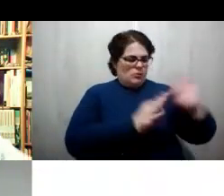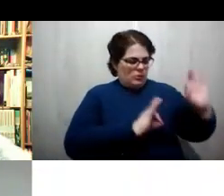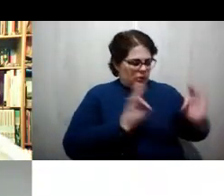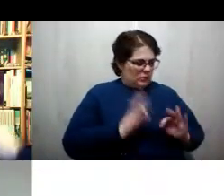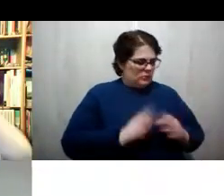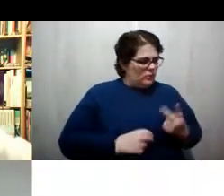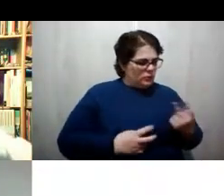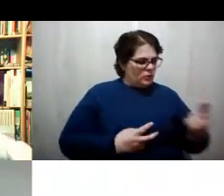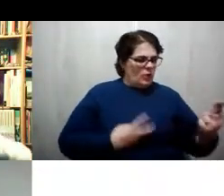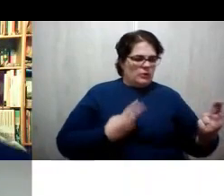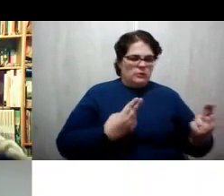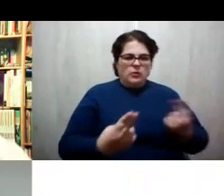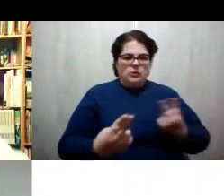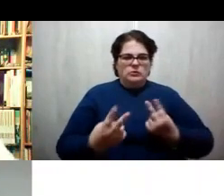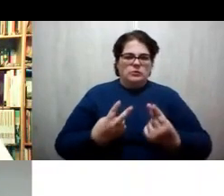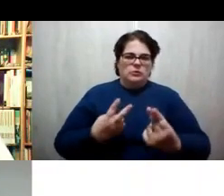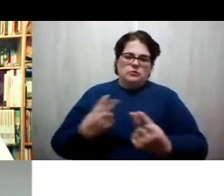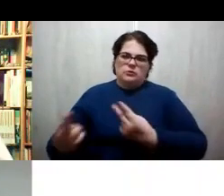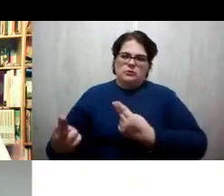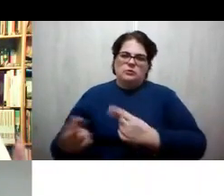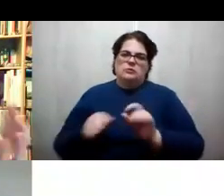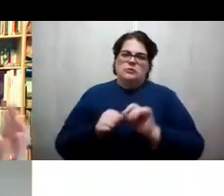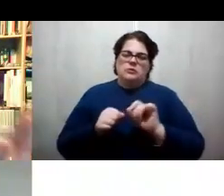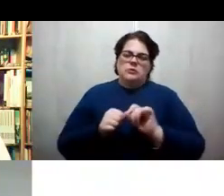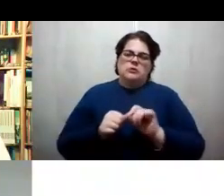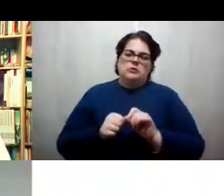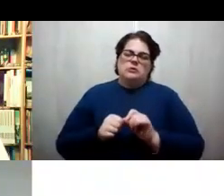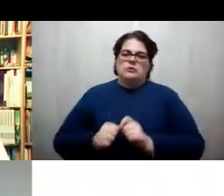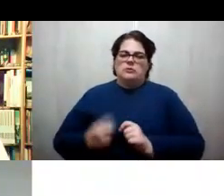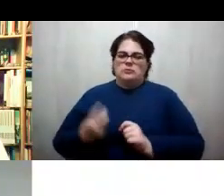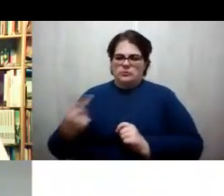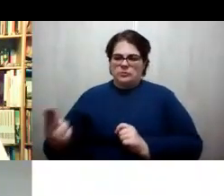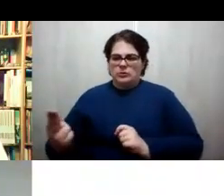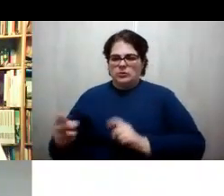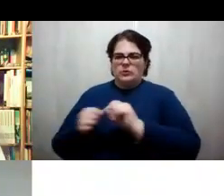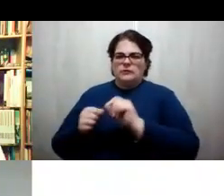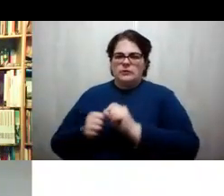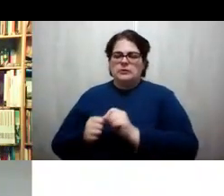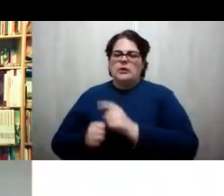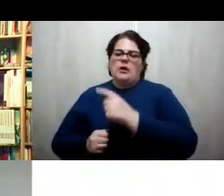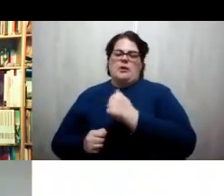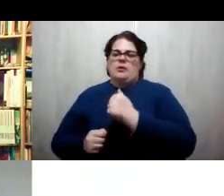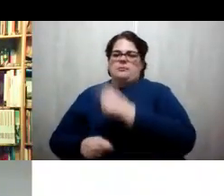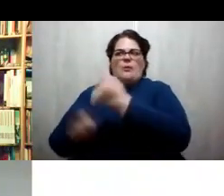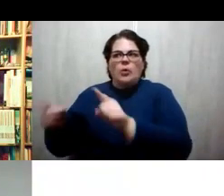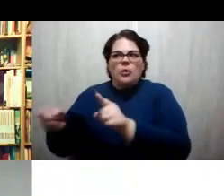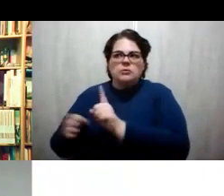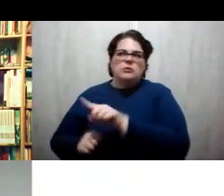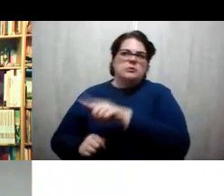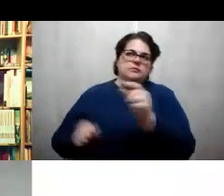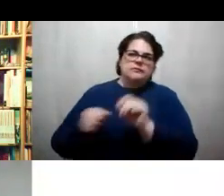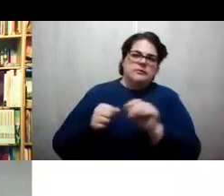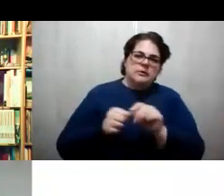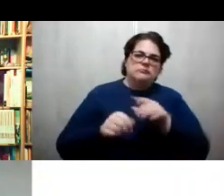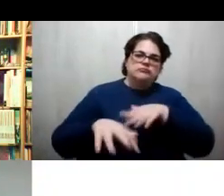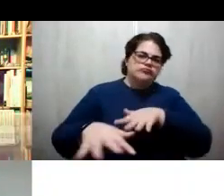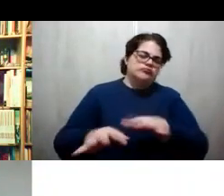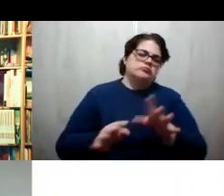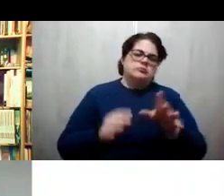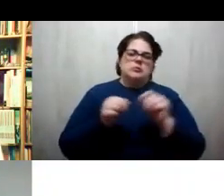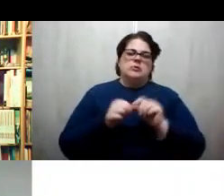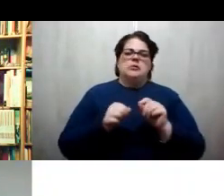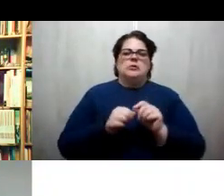foram se... por exemplo, uma dupla para fazer Pérola Negra, outra dupla, mas aí a gente depois